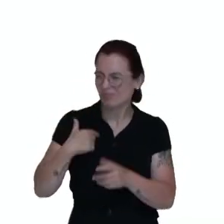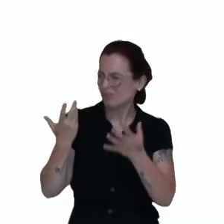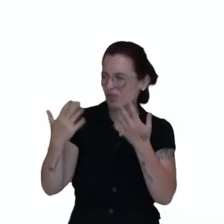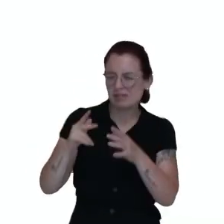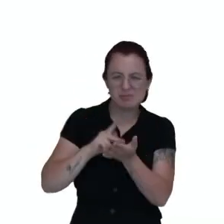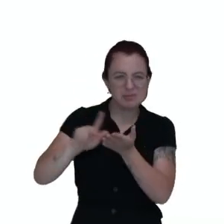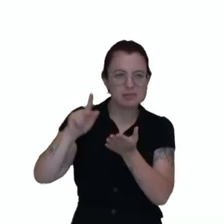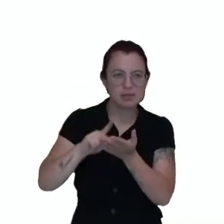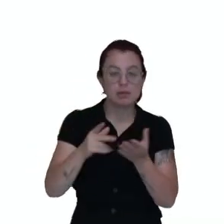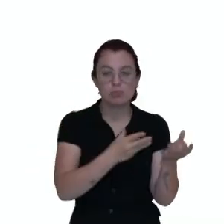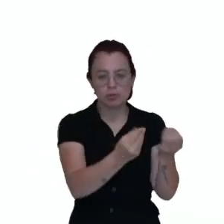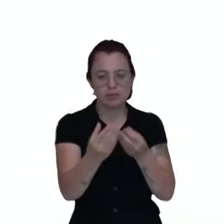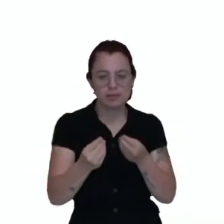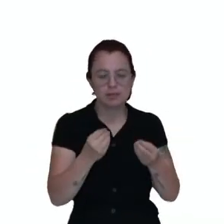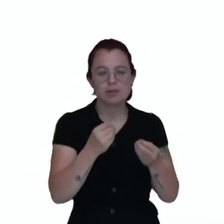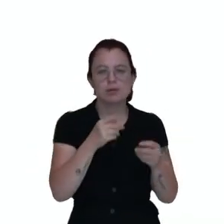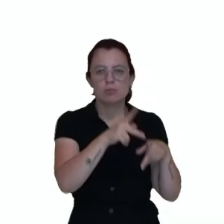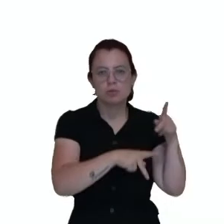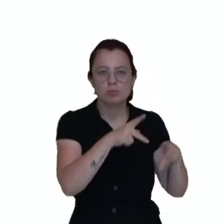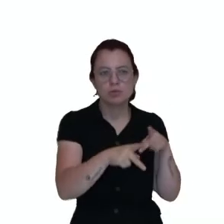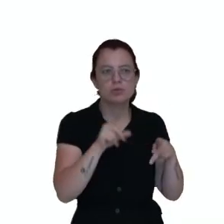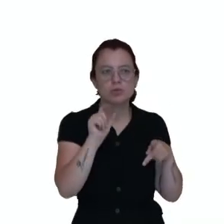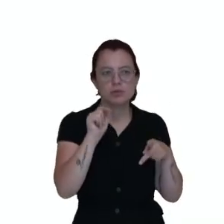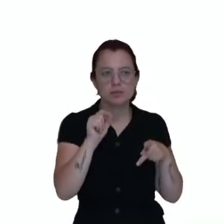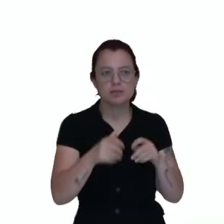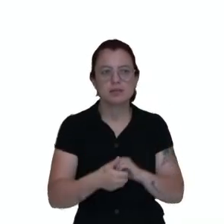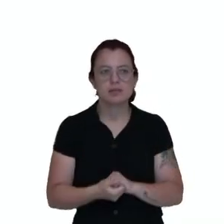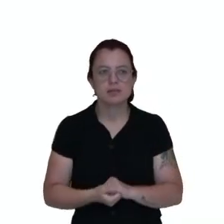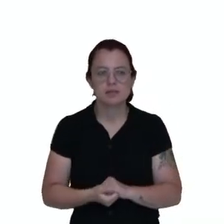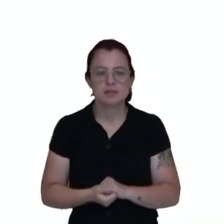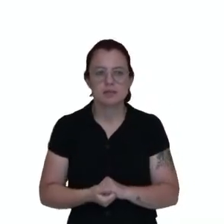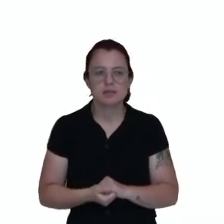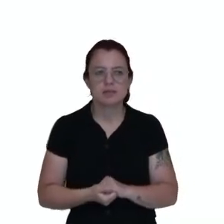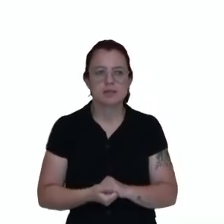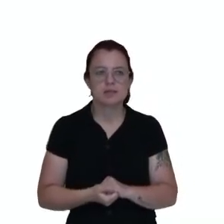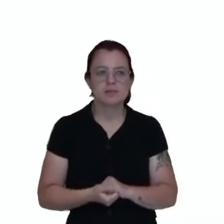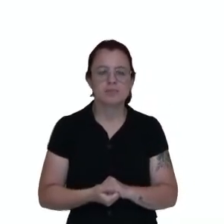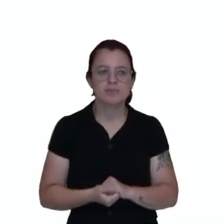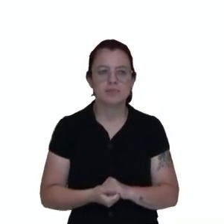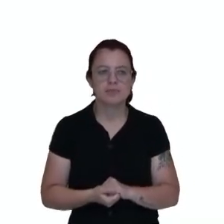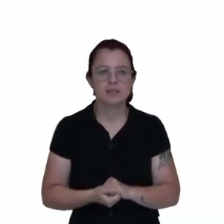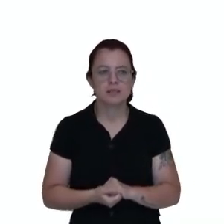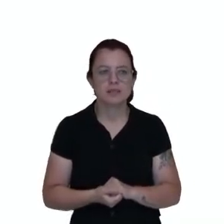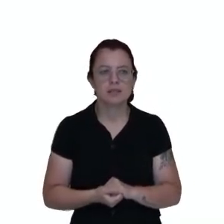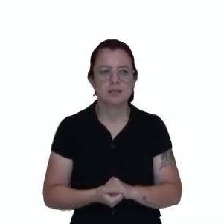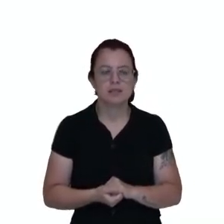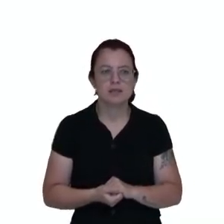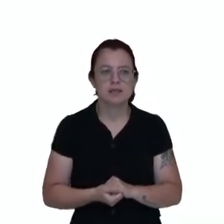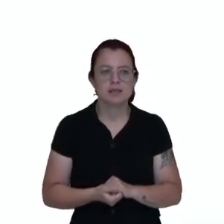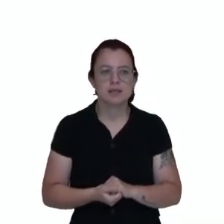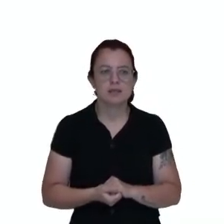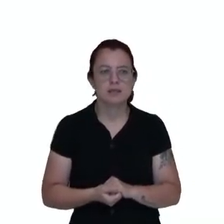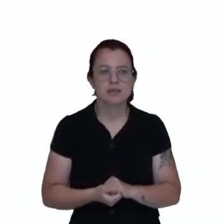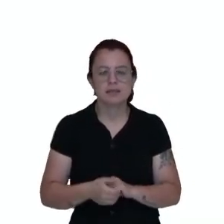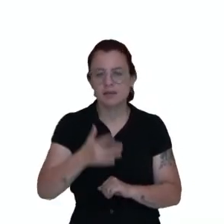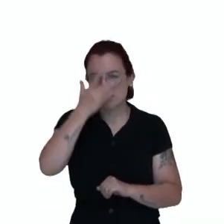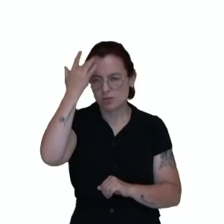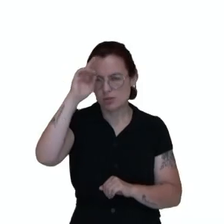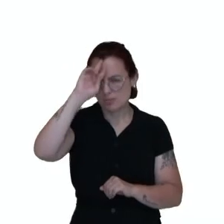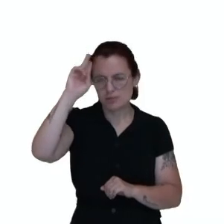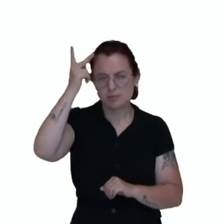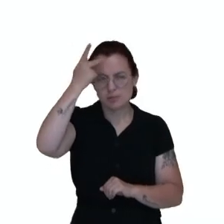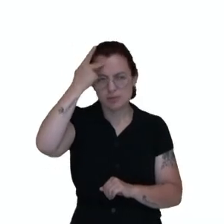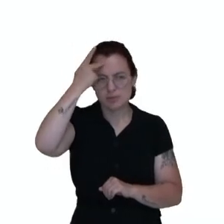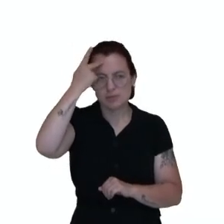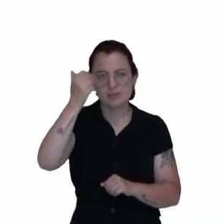da população vão aderir, inclusive, a essa situação, e a gente vai ver que rebeldes liderados